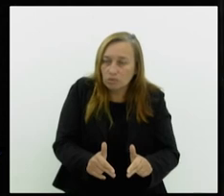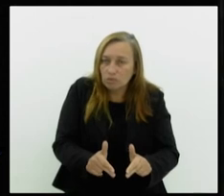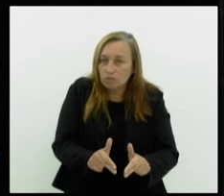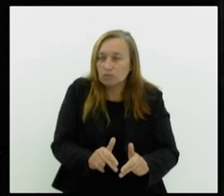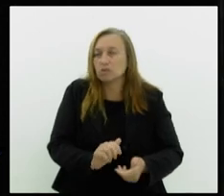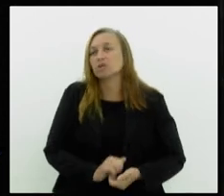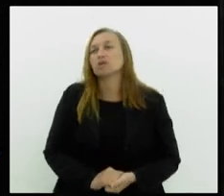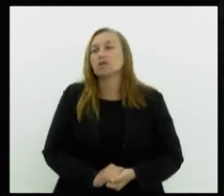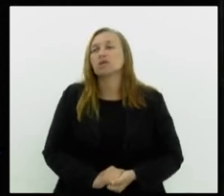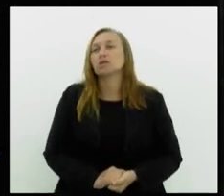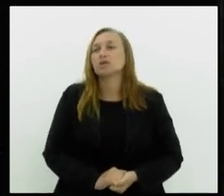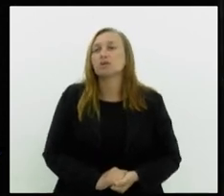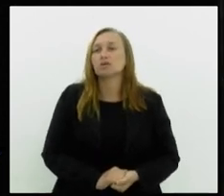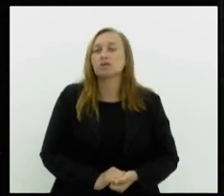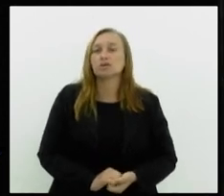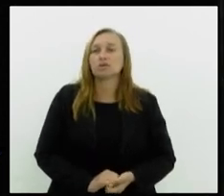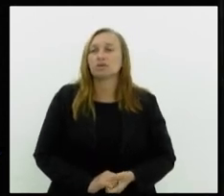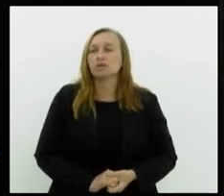imenso.